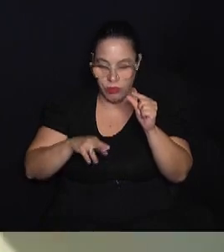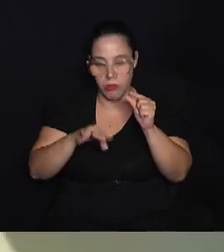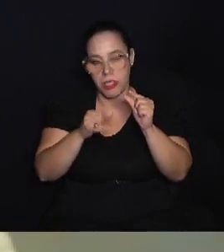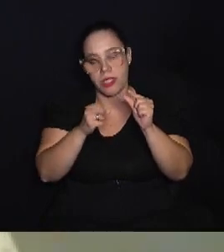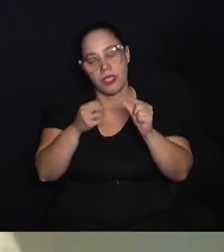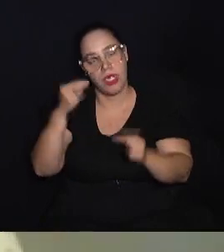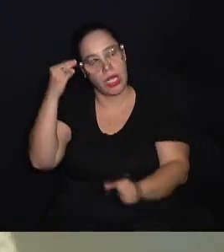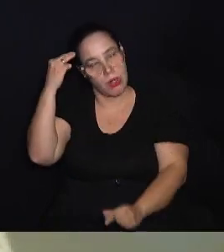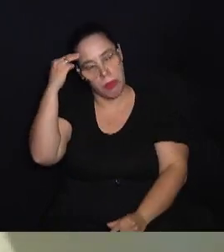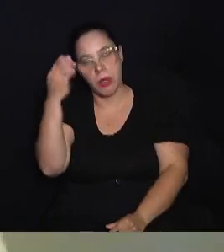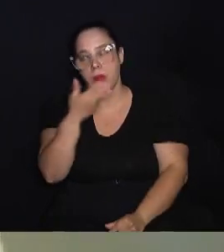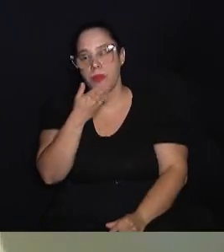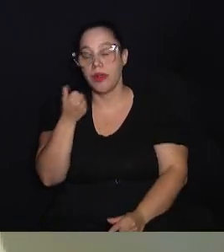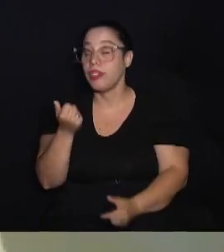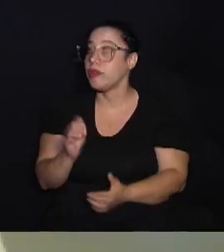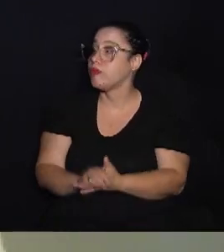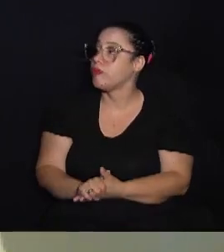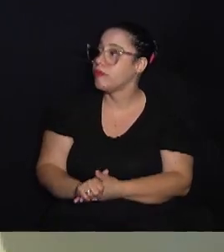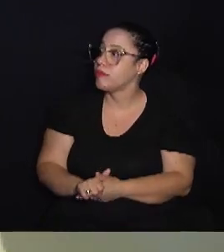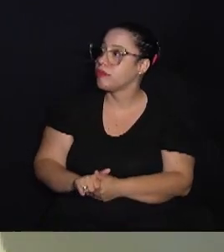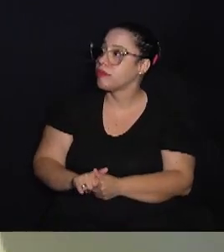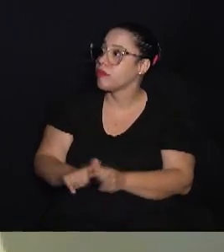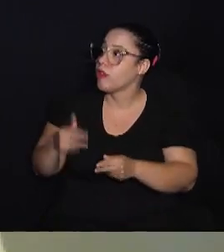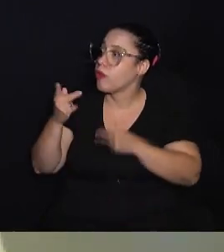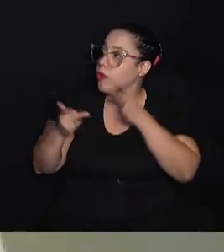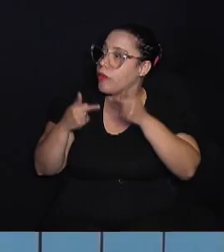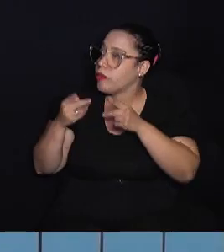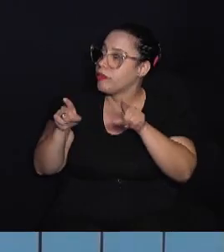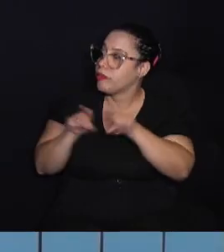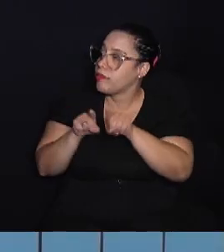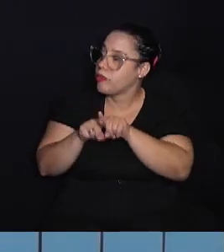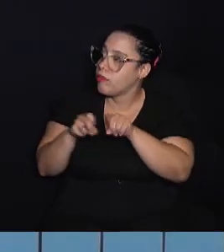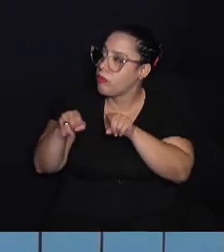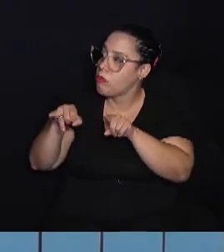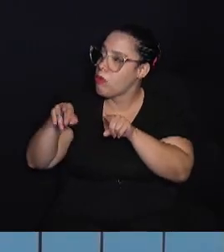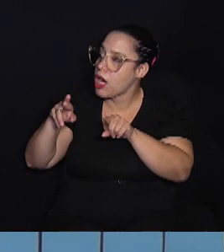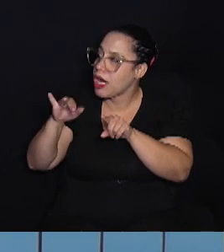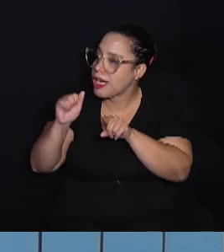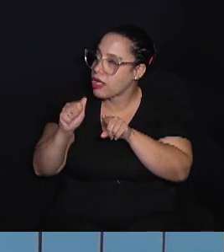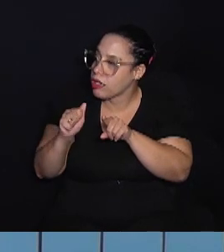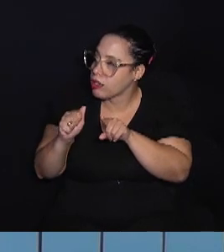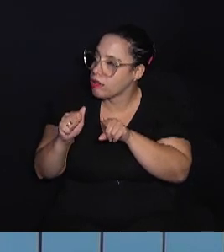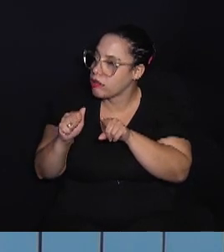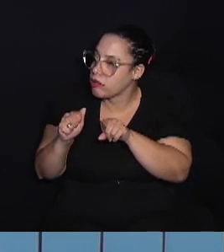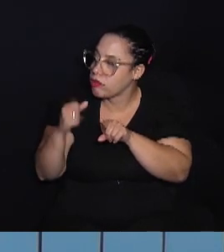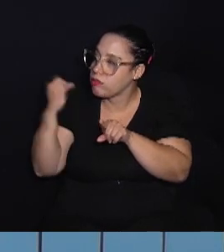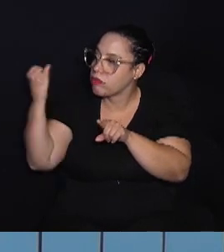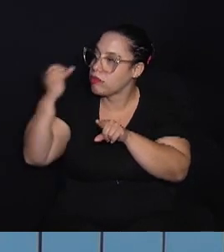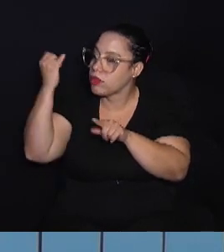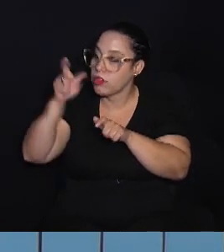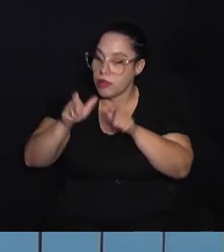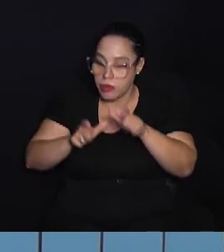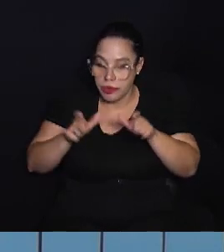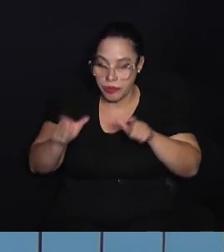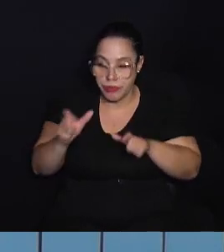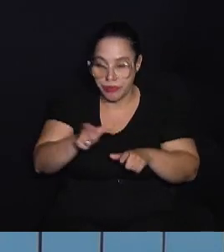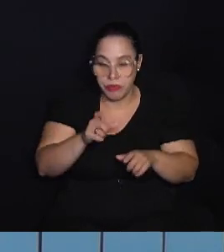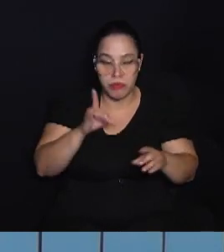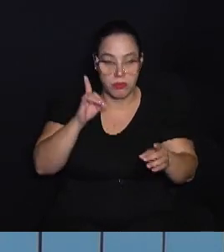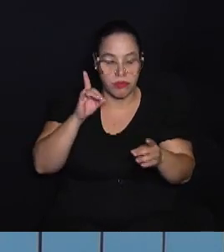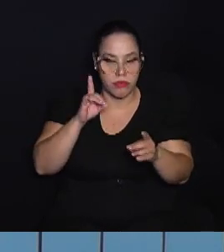melhora. E eu queria que você falasse também, Márcia, da importância das pessoas, né,